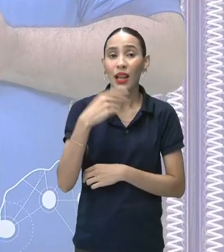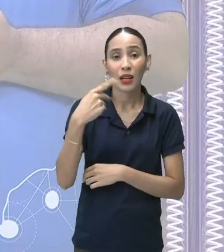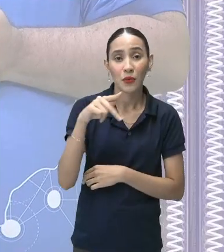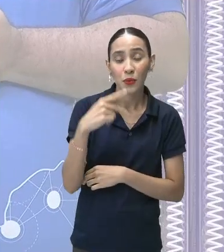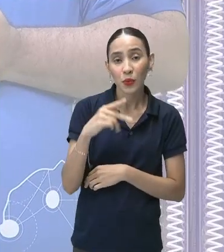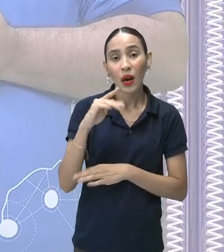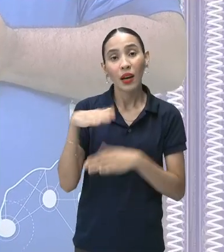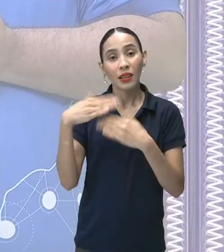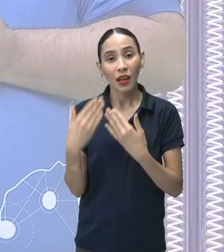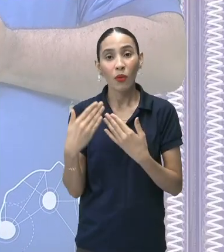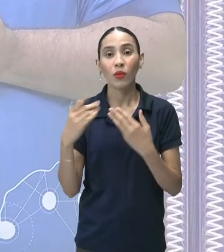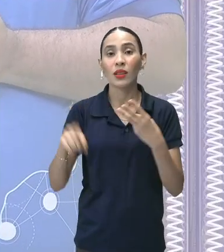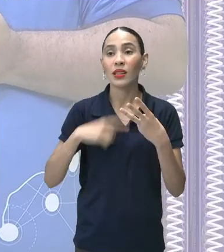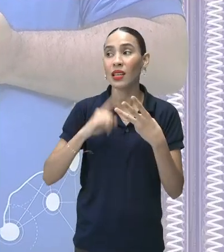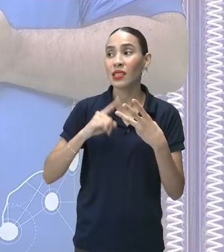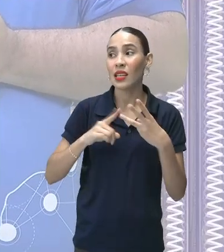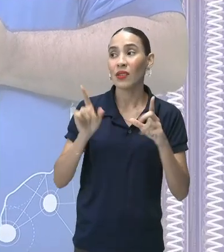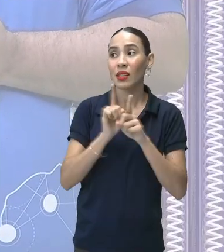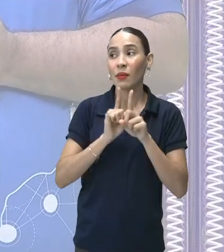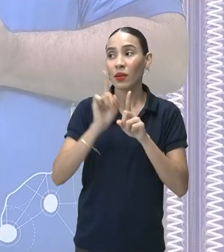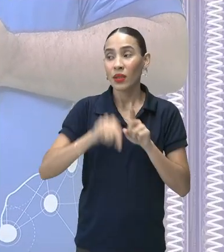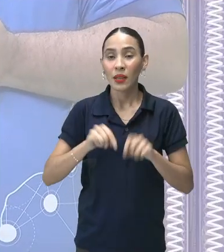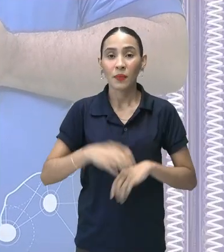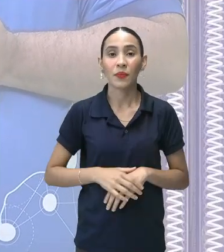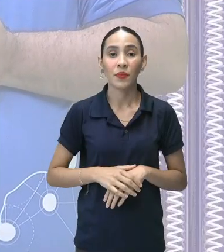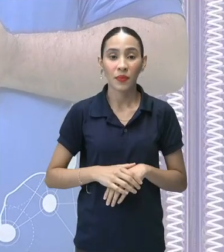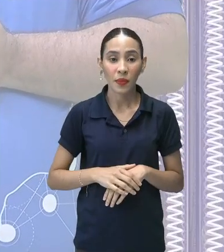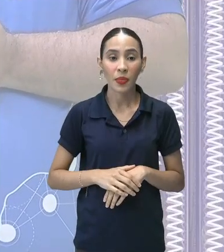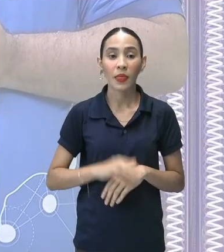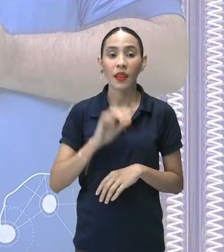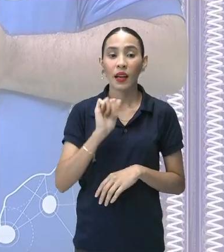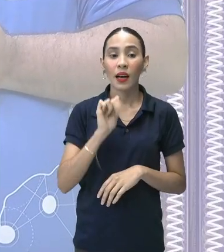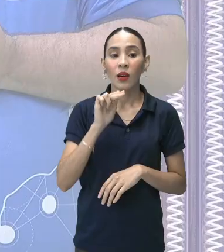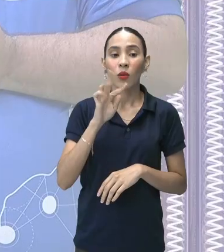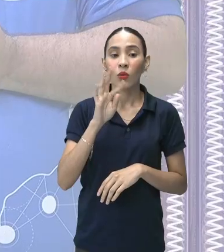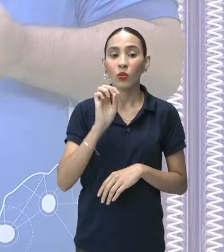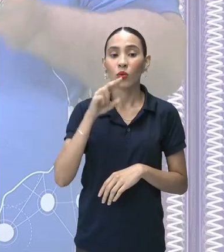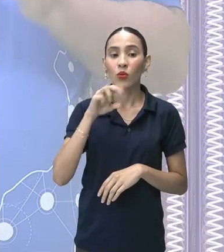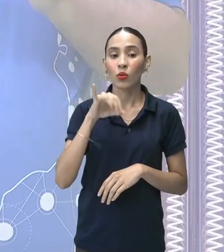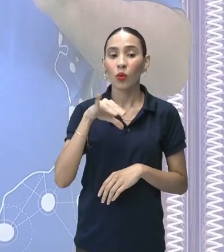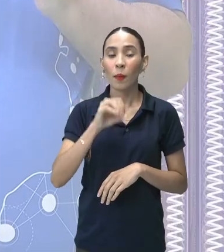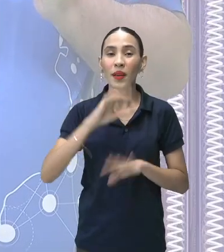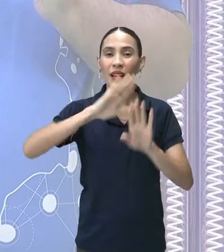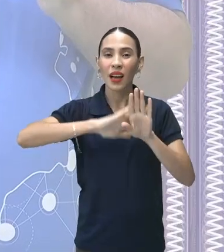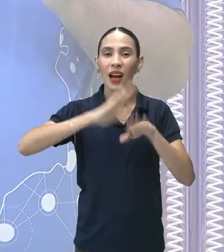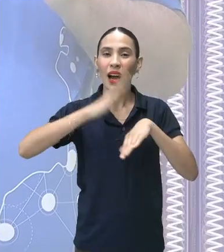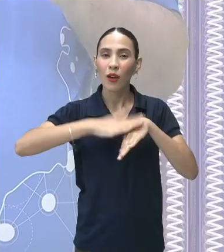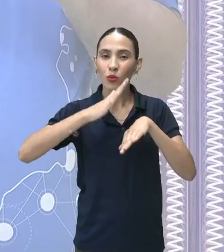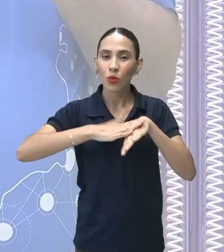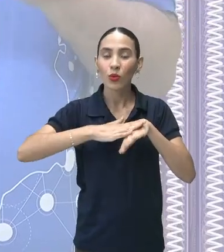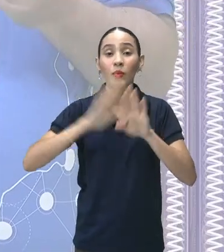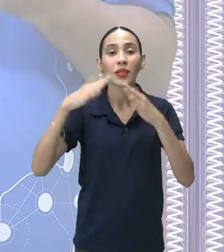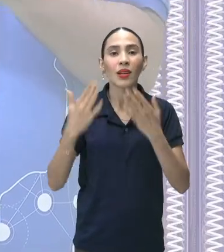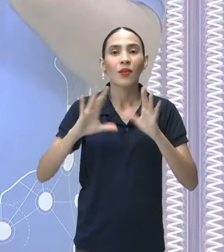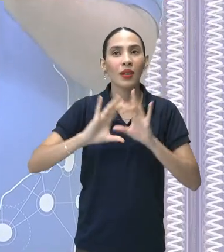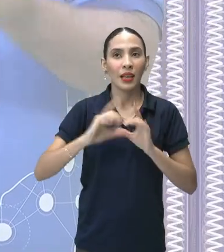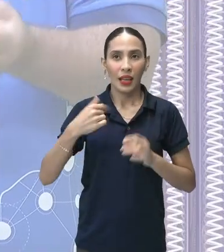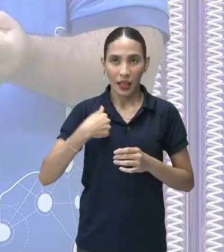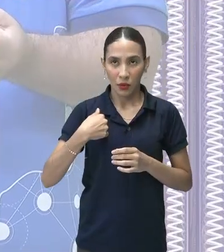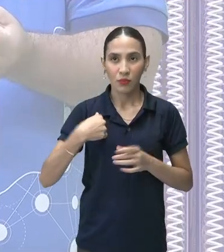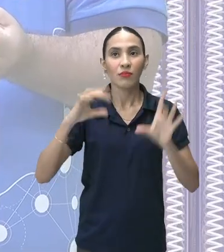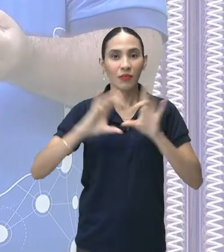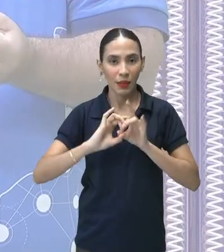E aqui vem um terceiro ponto, a dimensão da autonomia. O que é? Diante da liberdade